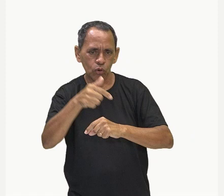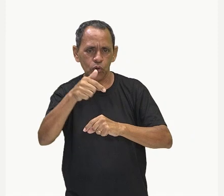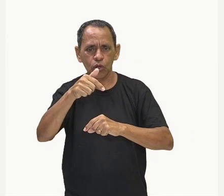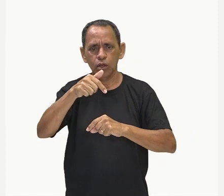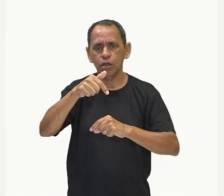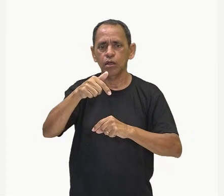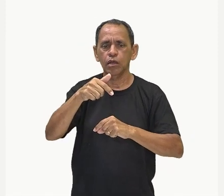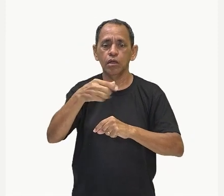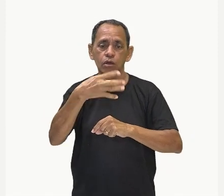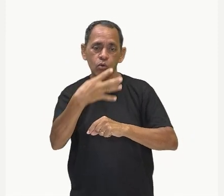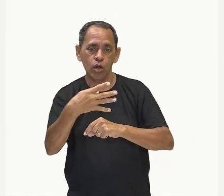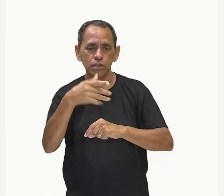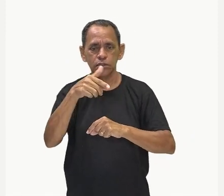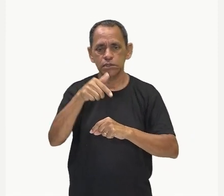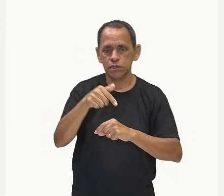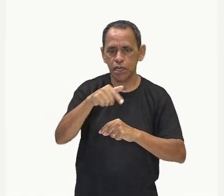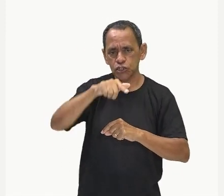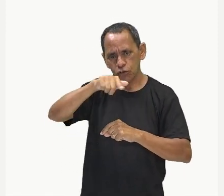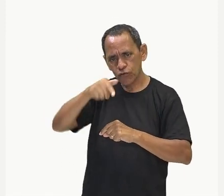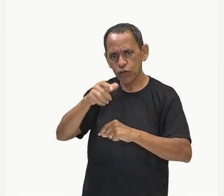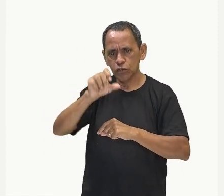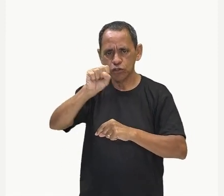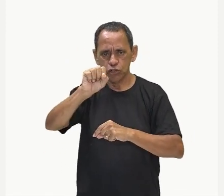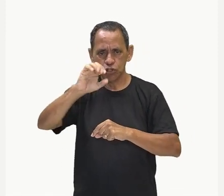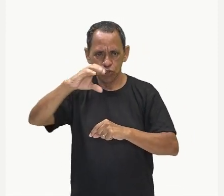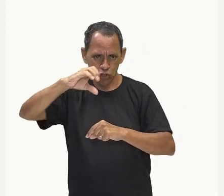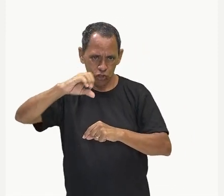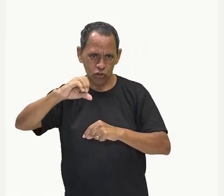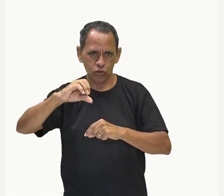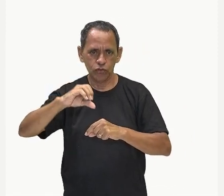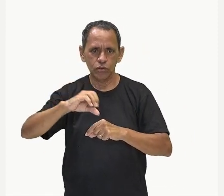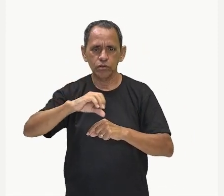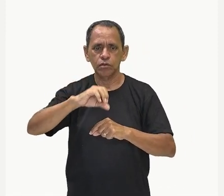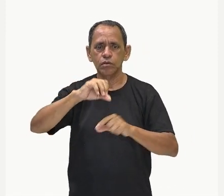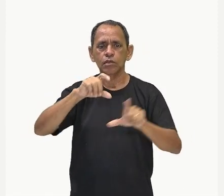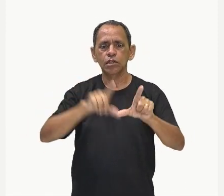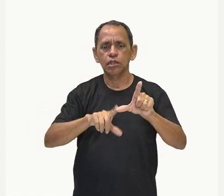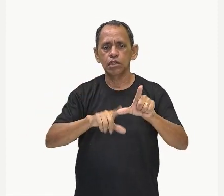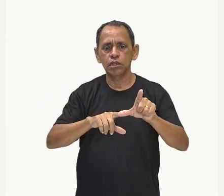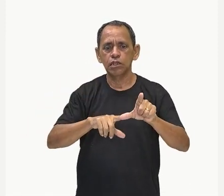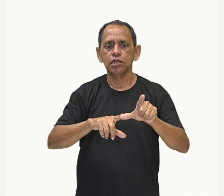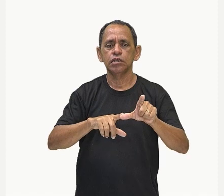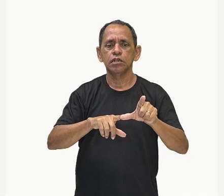47,89. E a nossa letra H, o número é